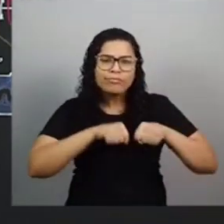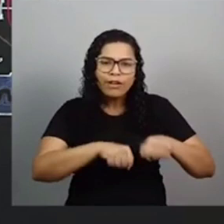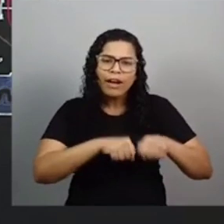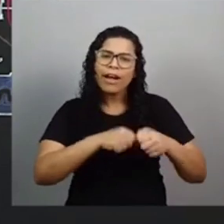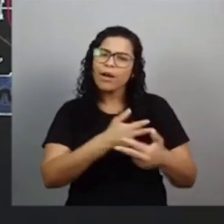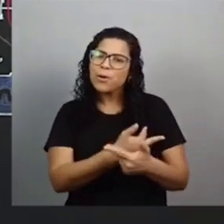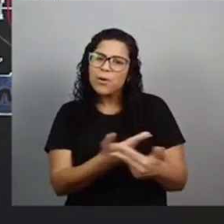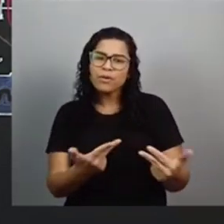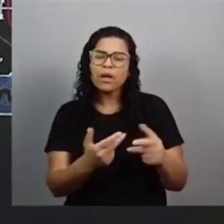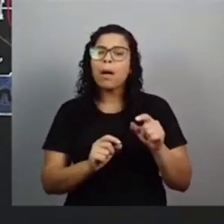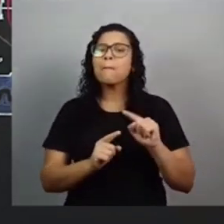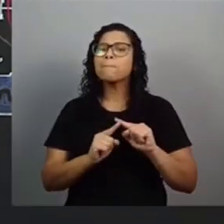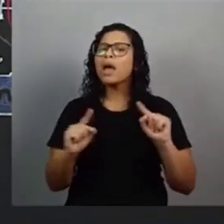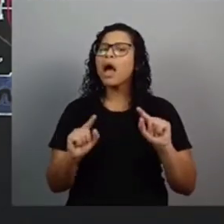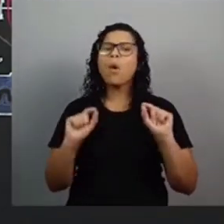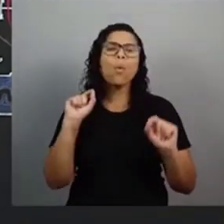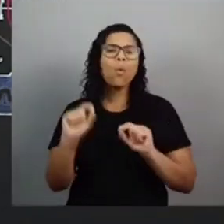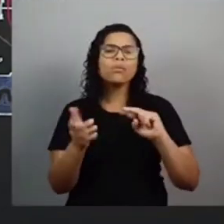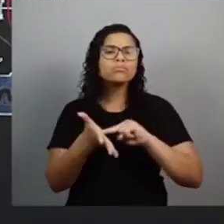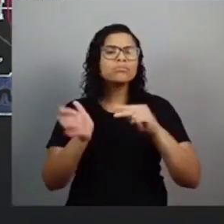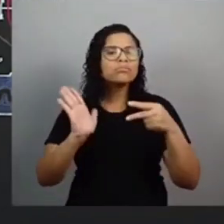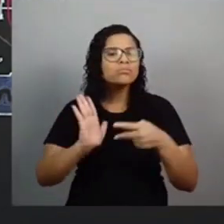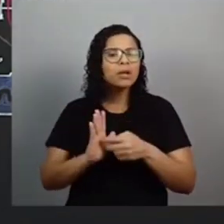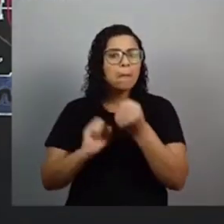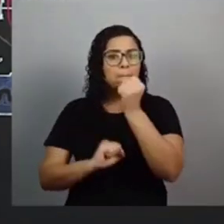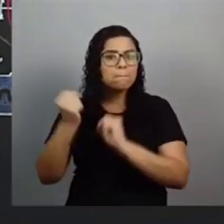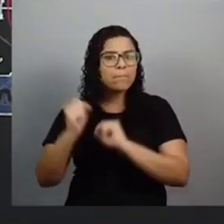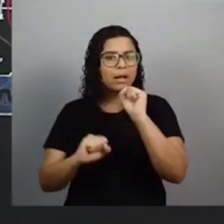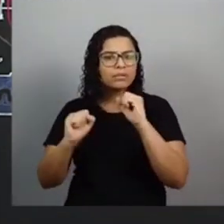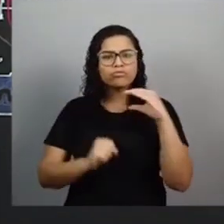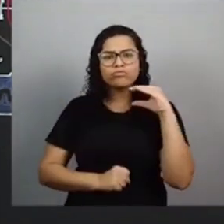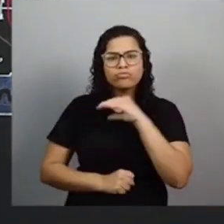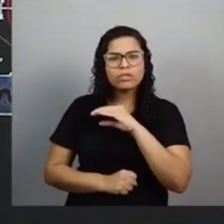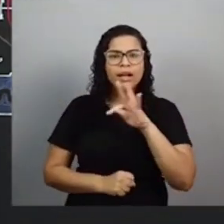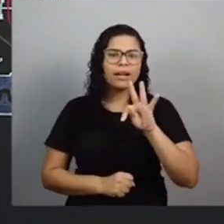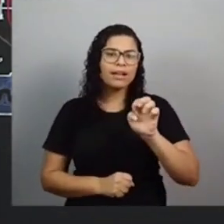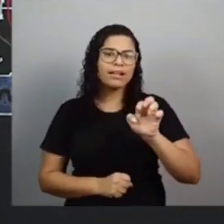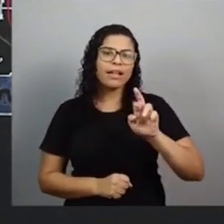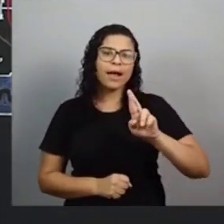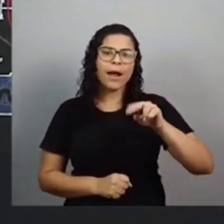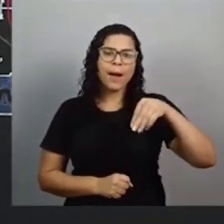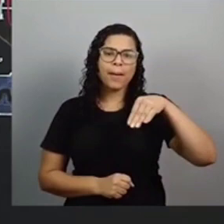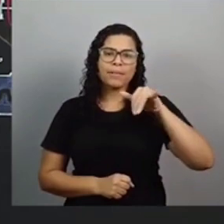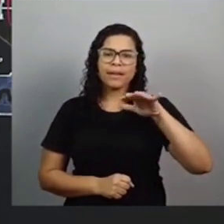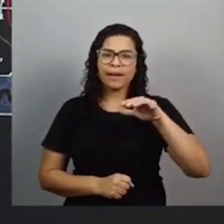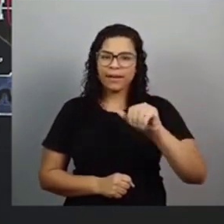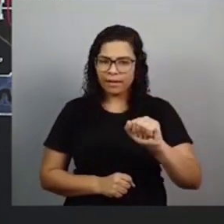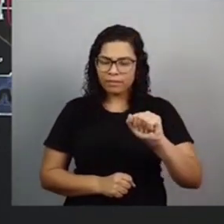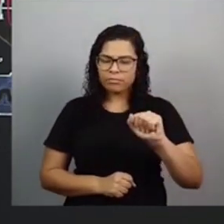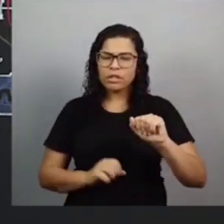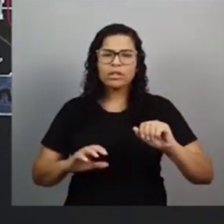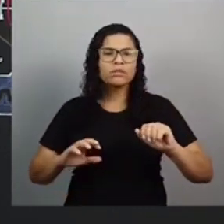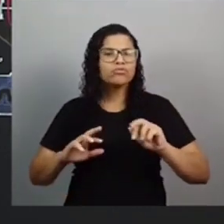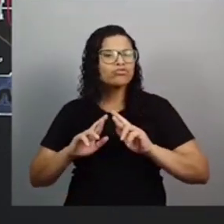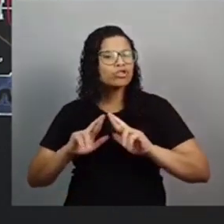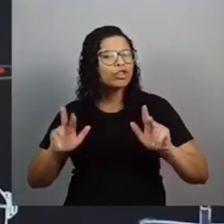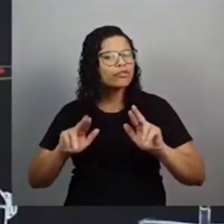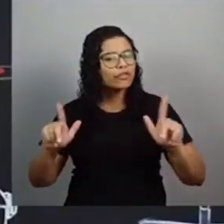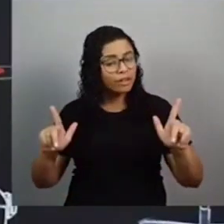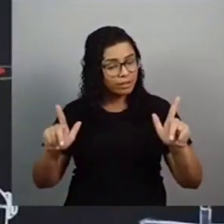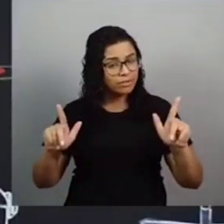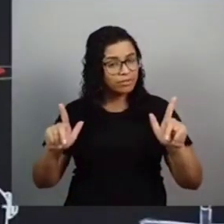que é uma máquina térmica? A gente usa esse termo para vários tipos de máquinas que elas estão usando o